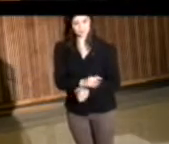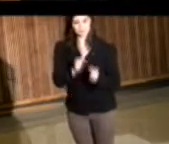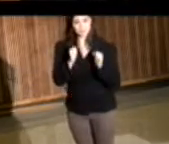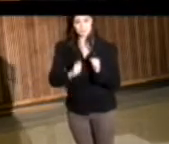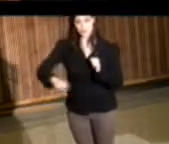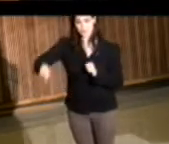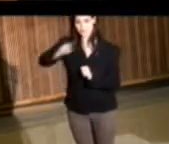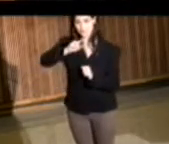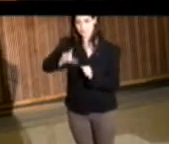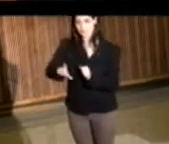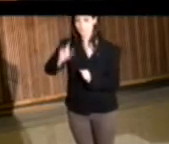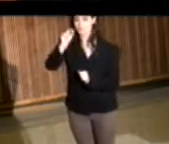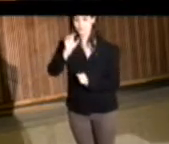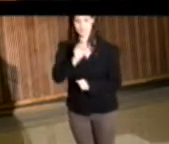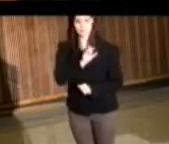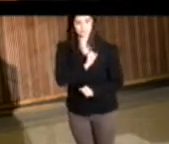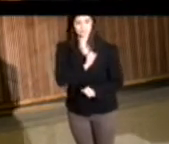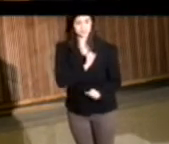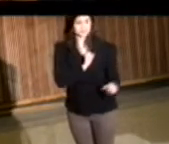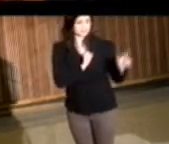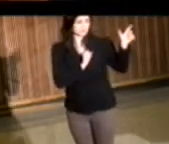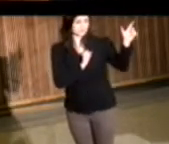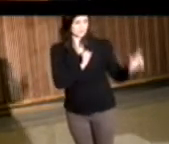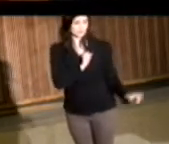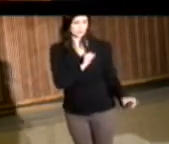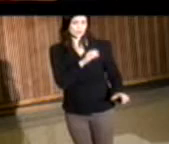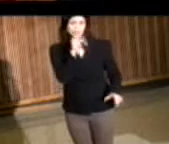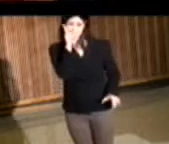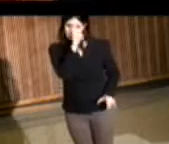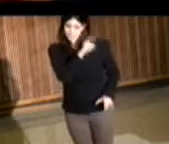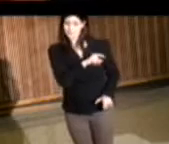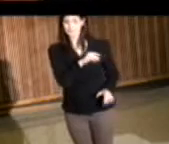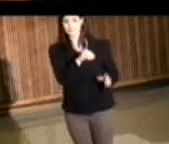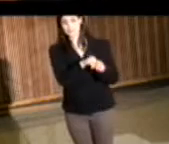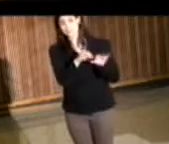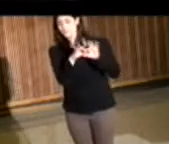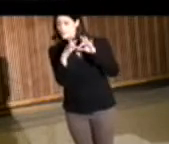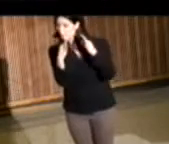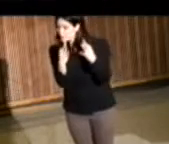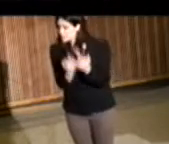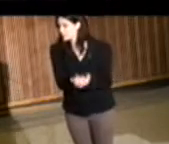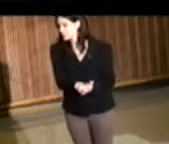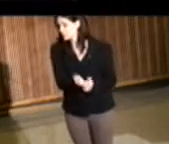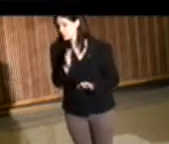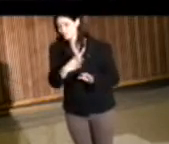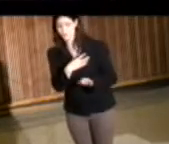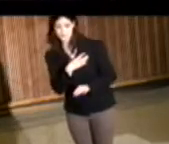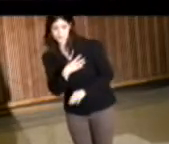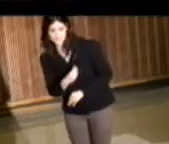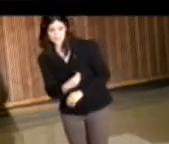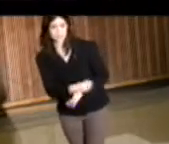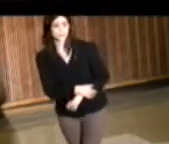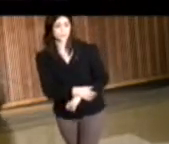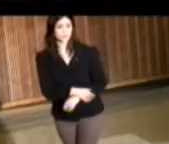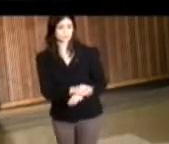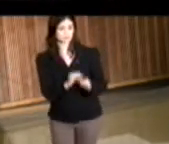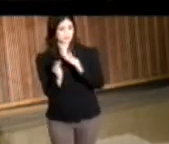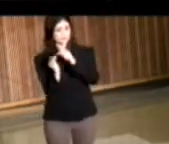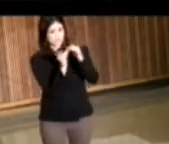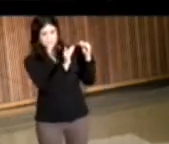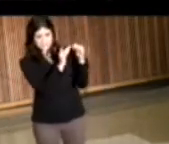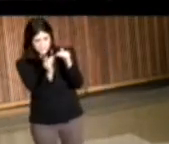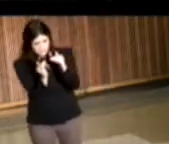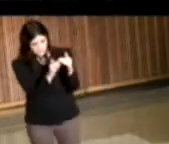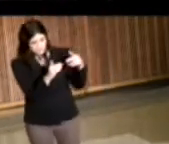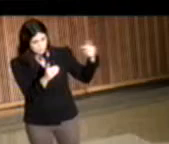amar pessoas, a tua família, a tua casa, o teu filho, o vizinho que está